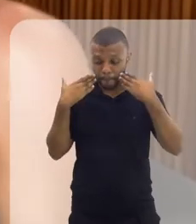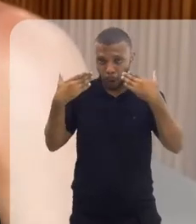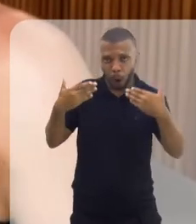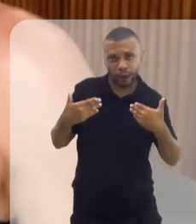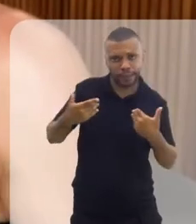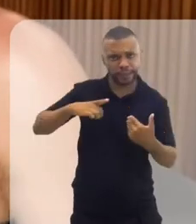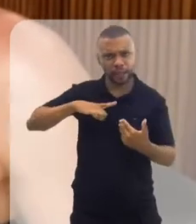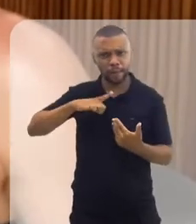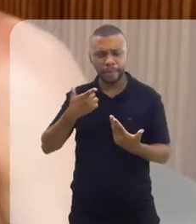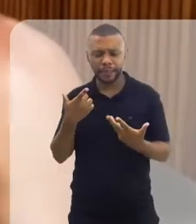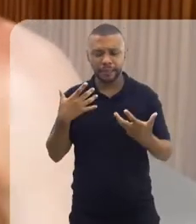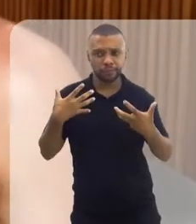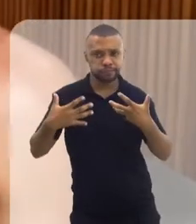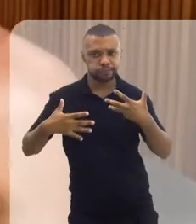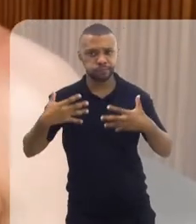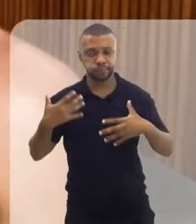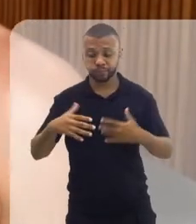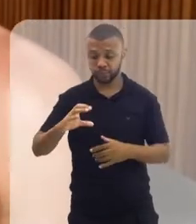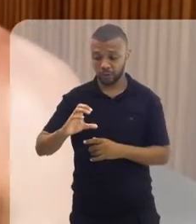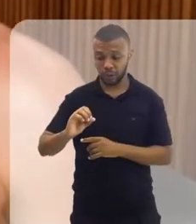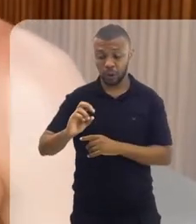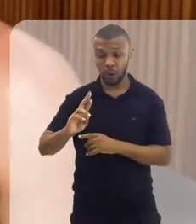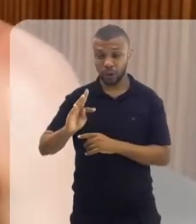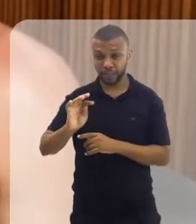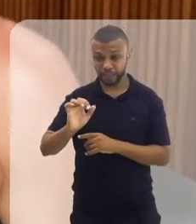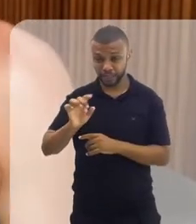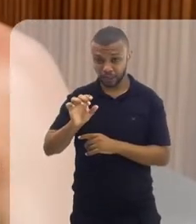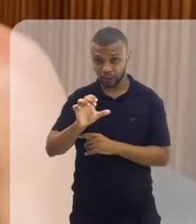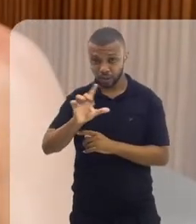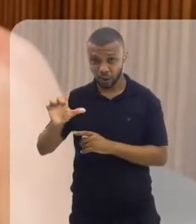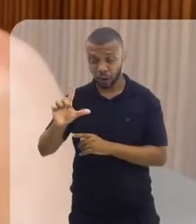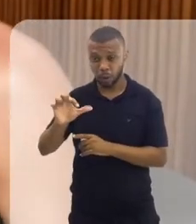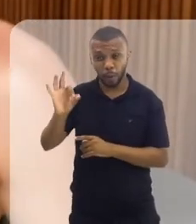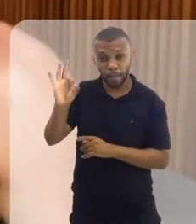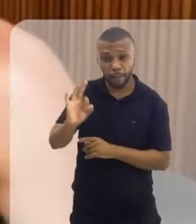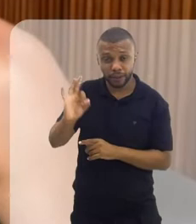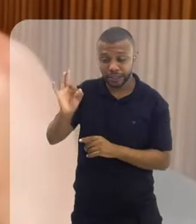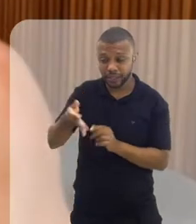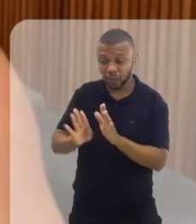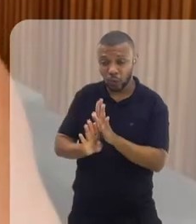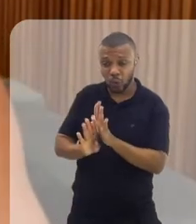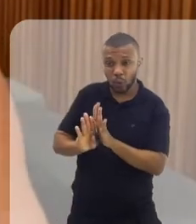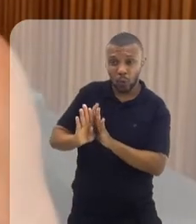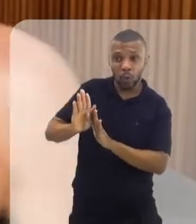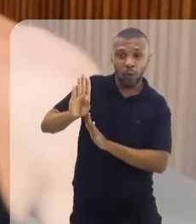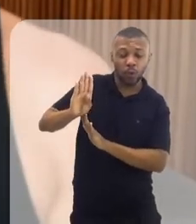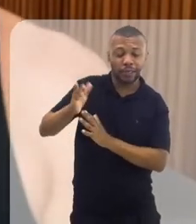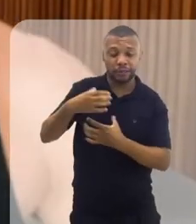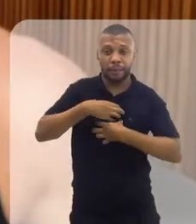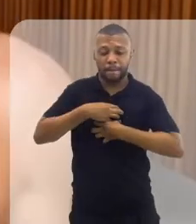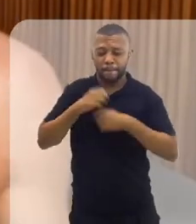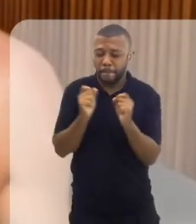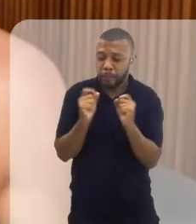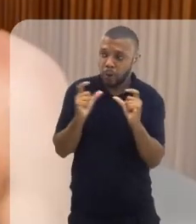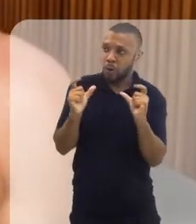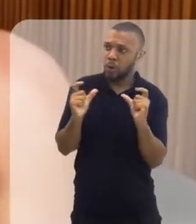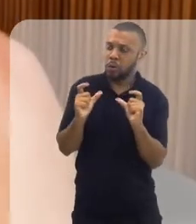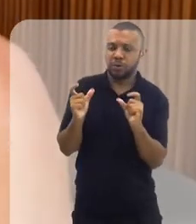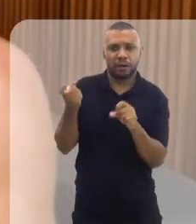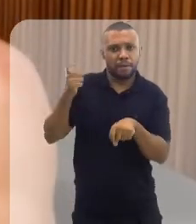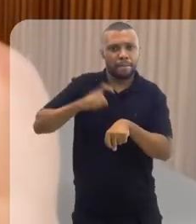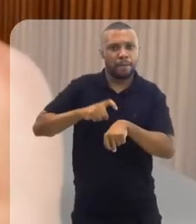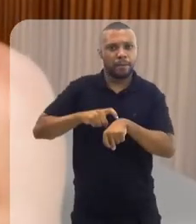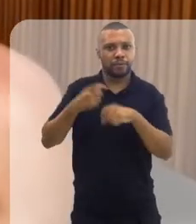gente quando a gente começa a ter uma produção de cortisol mais acelerada no nosso corpo, que é o que dá aquele estouro,